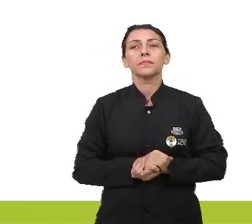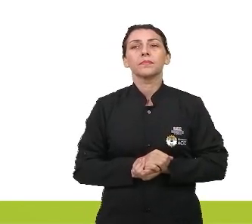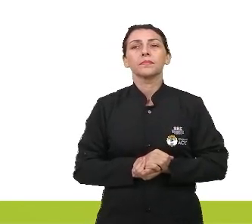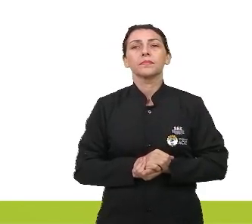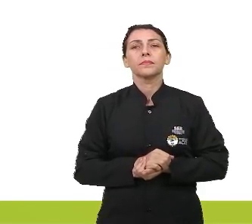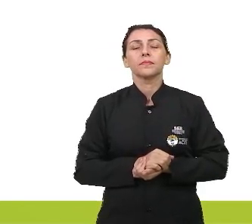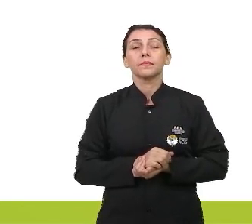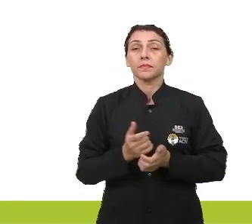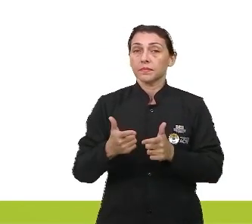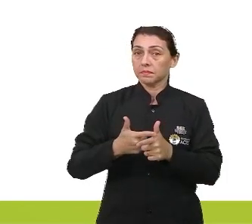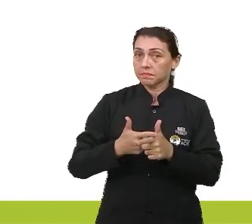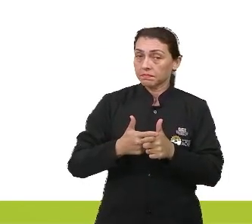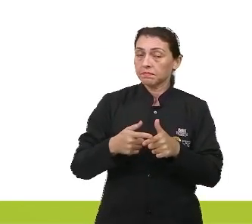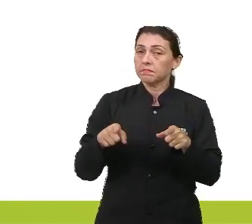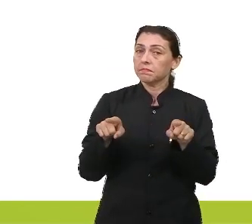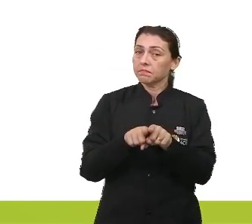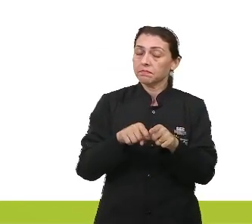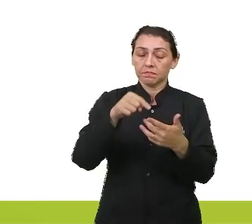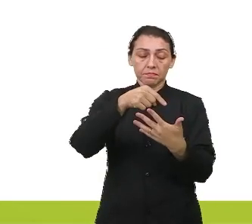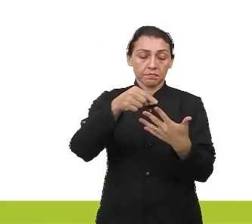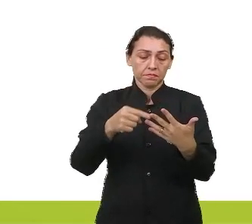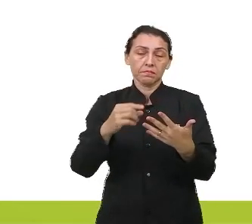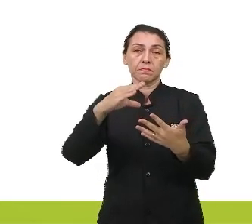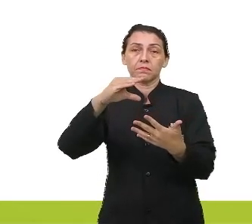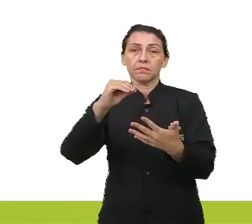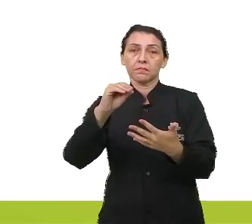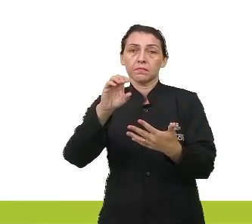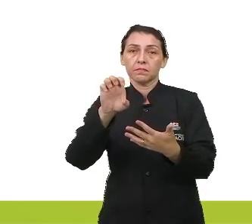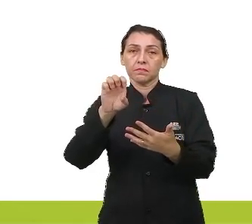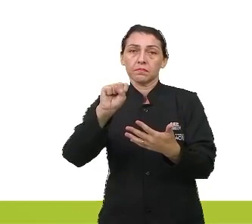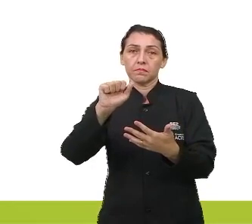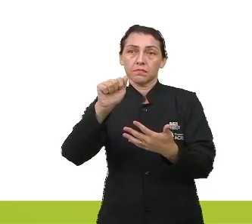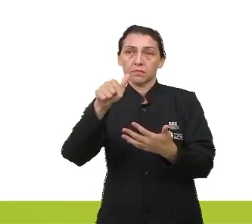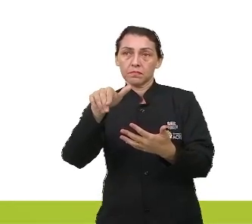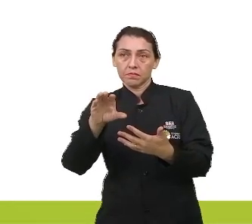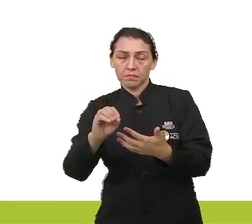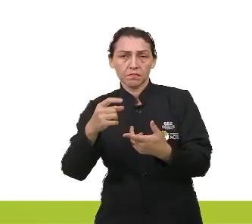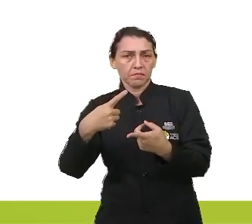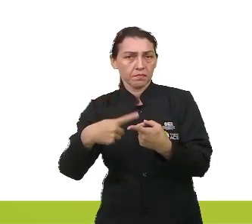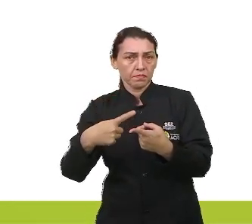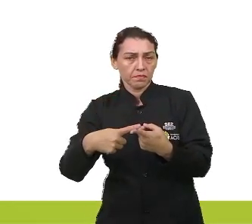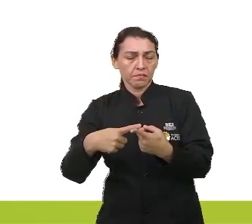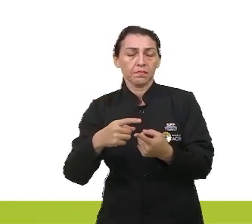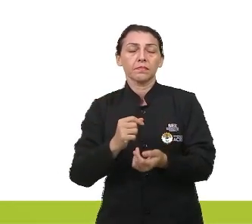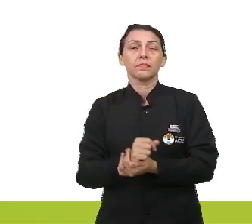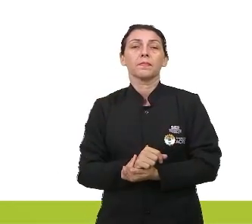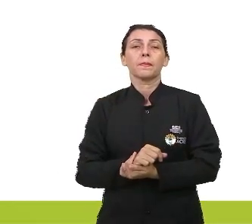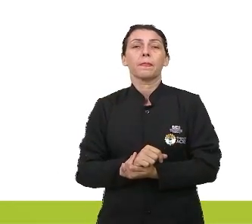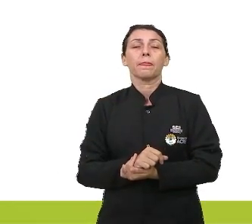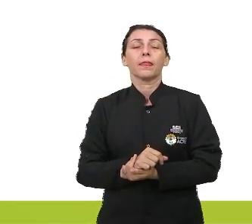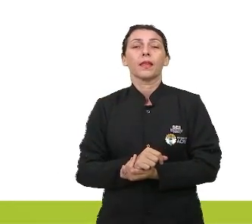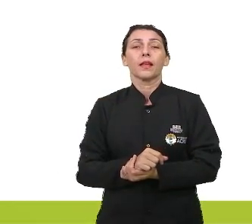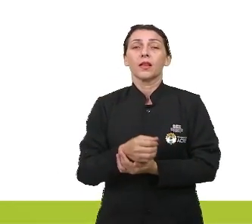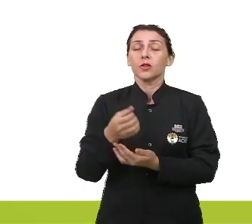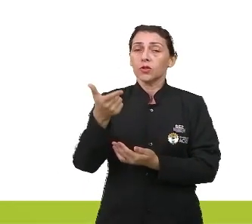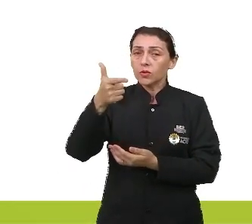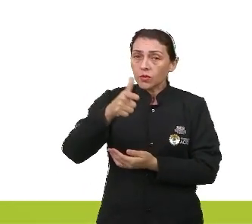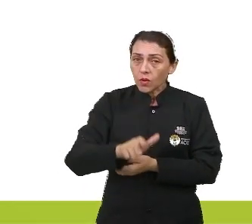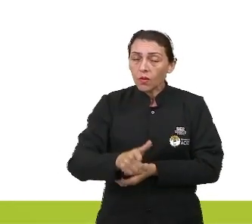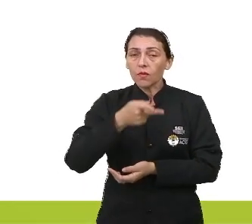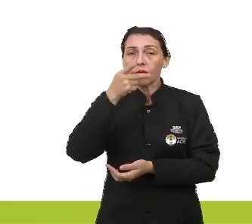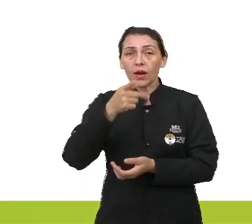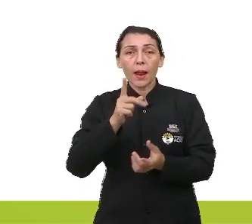Assim, essa problemática também é um elemento de coesão. Por que que é um elemento de coesão? Porque para não citar